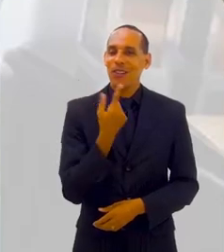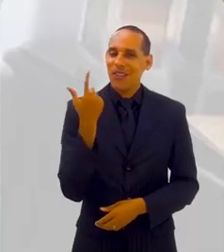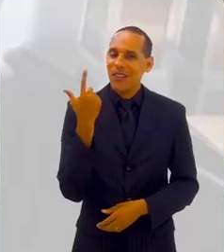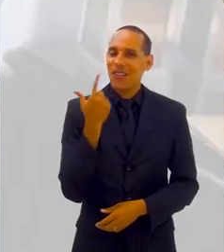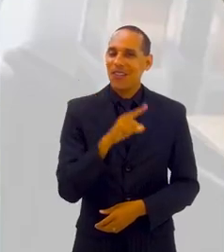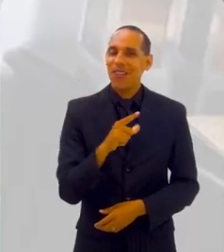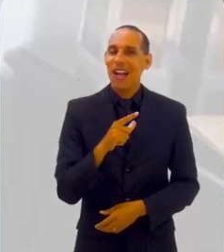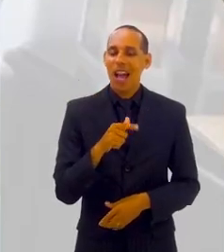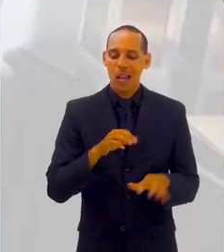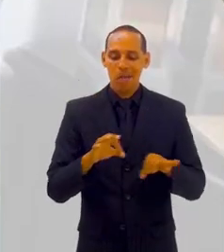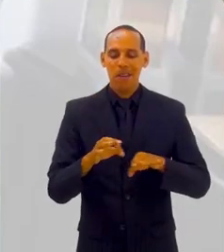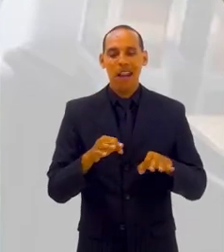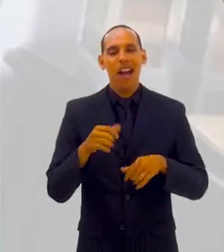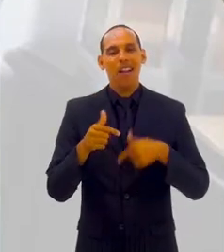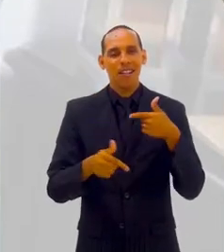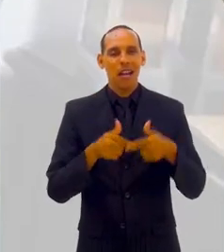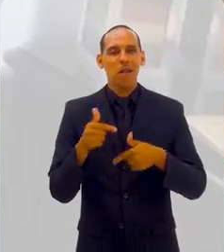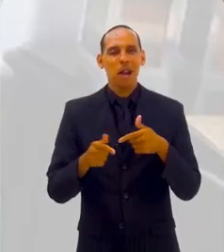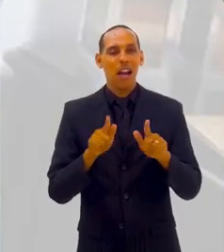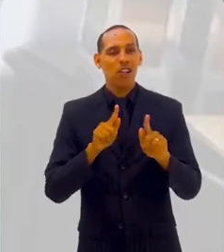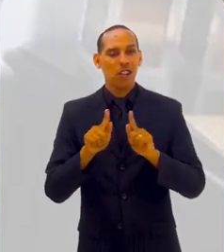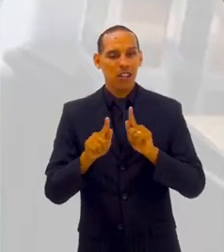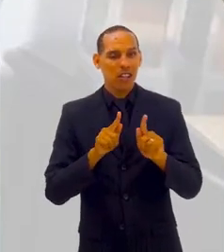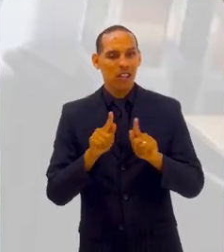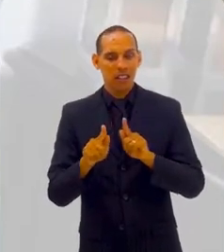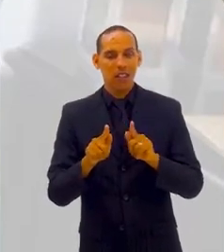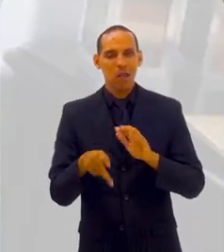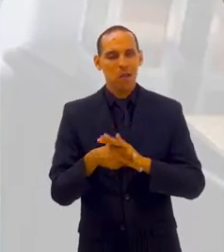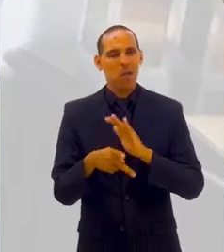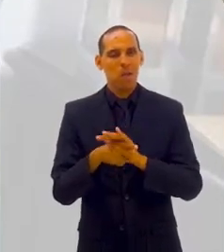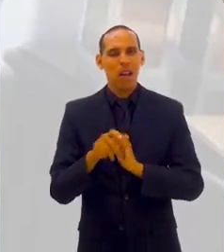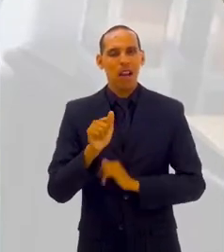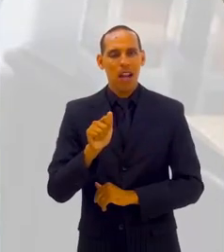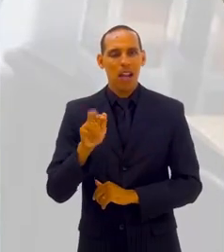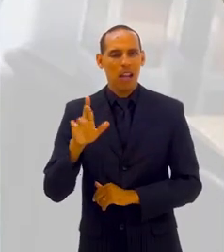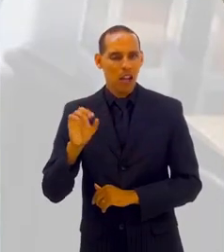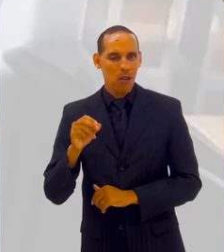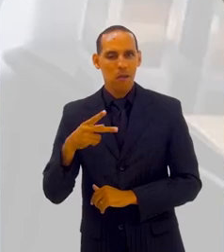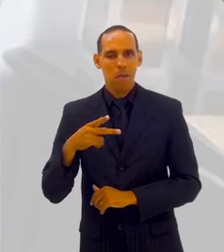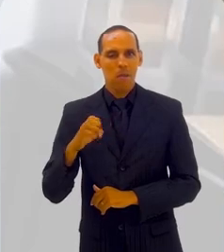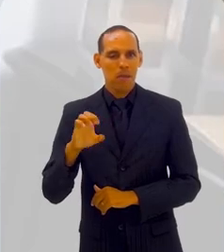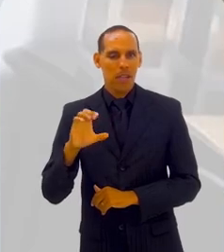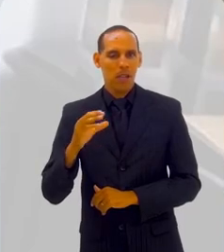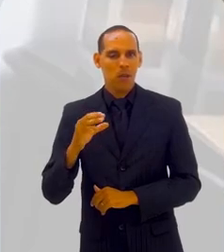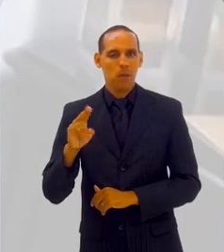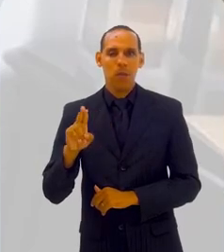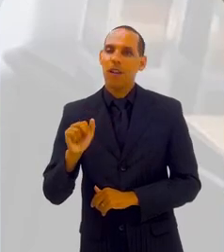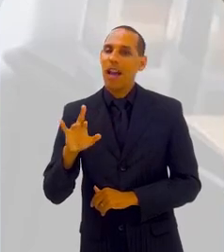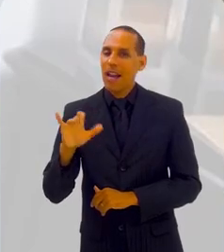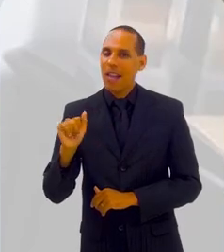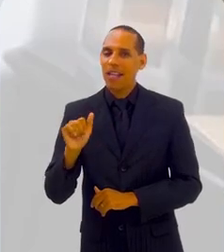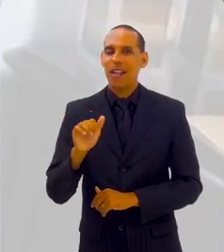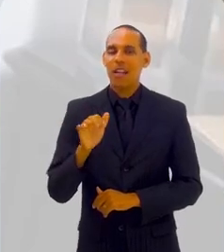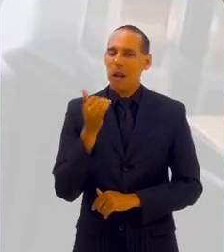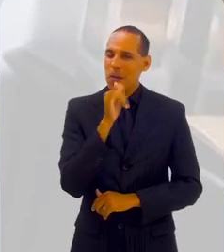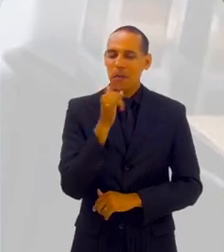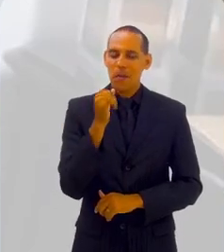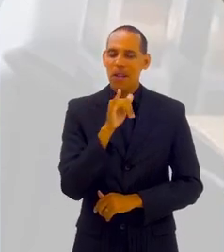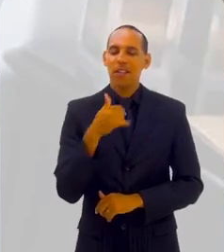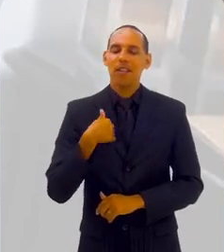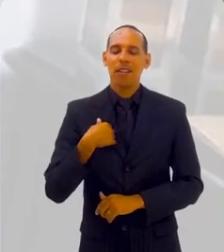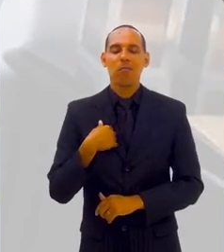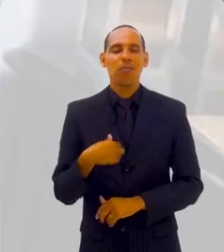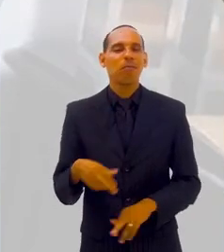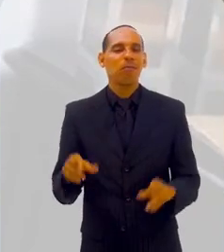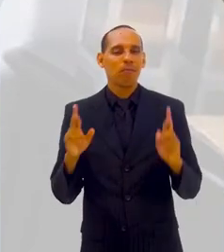para que a gente tenha um plano de trabalho, uma gestão da agropecuária fluminense, né?